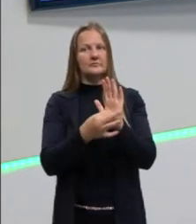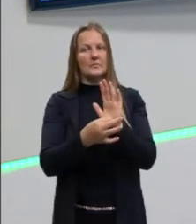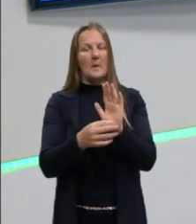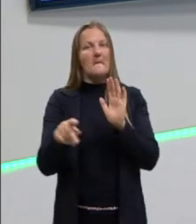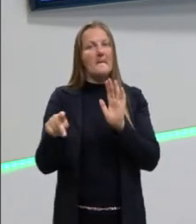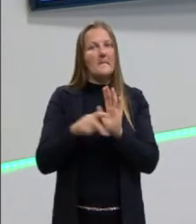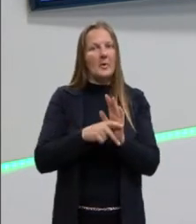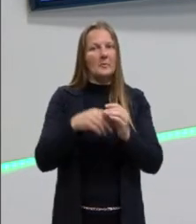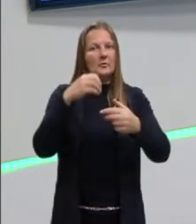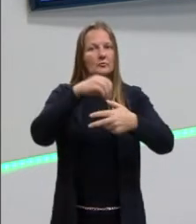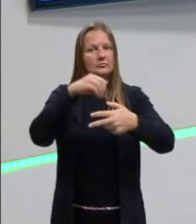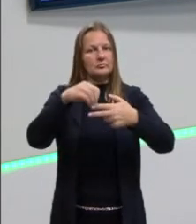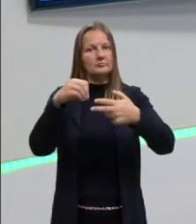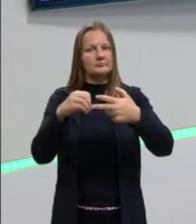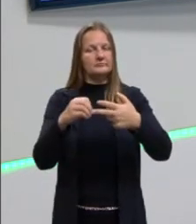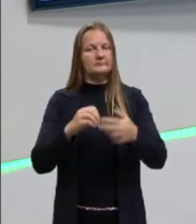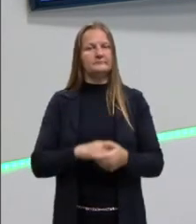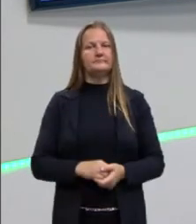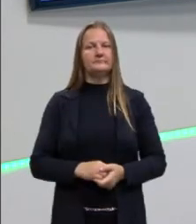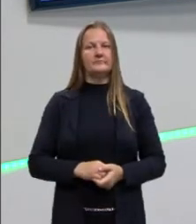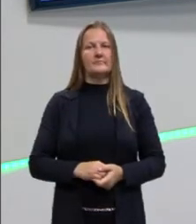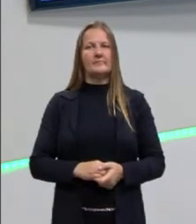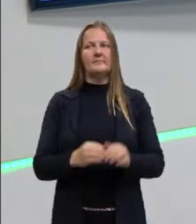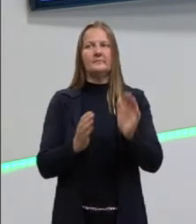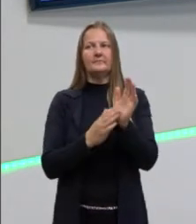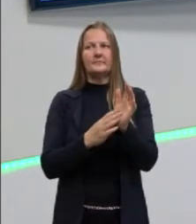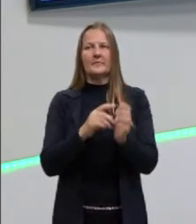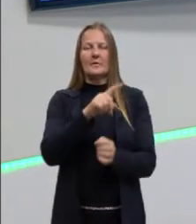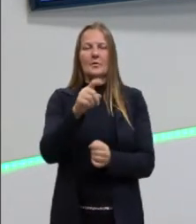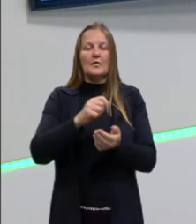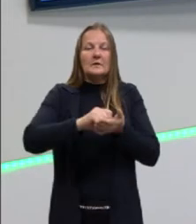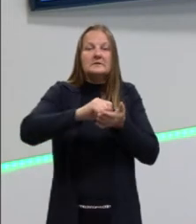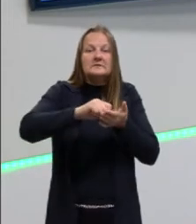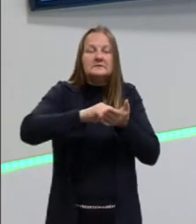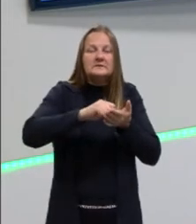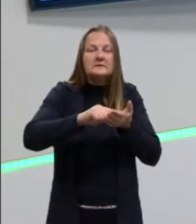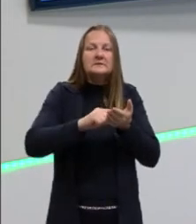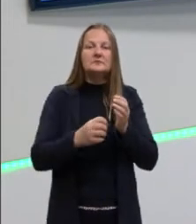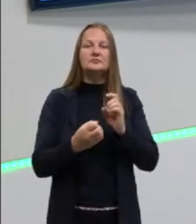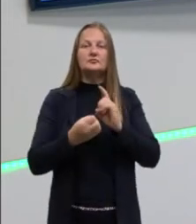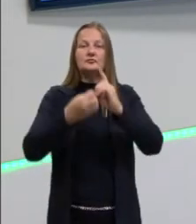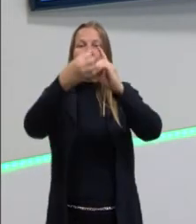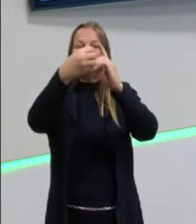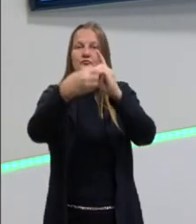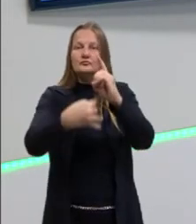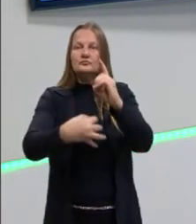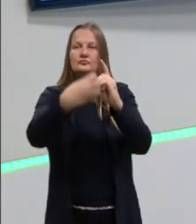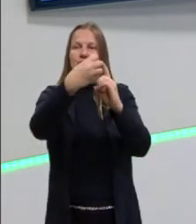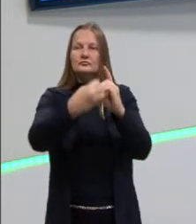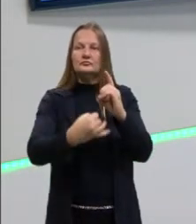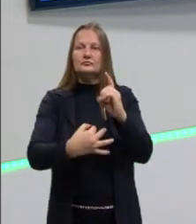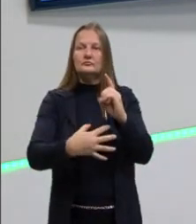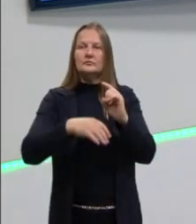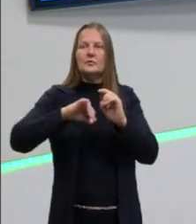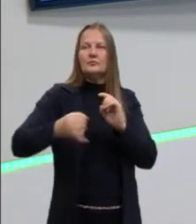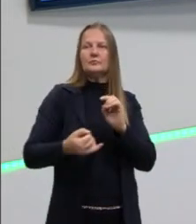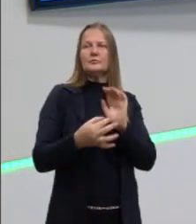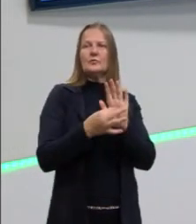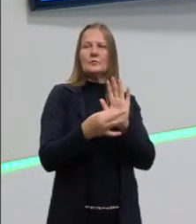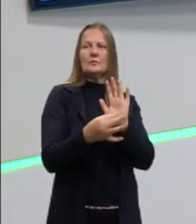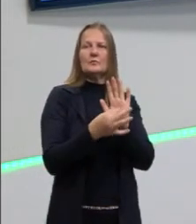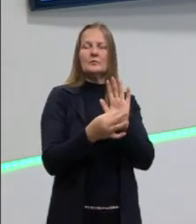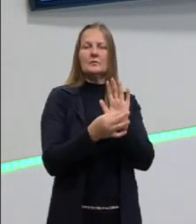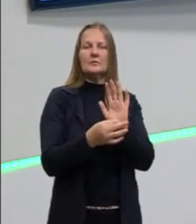a redação em que eu proponho uma escrita que de certa e argumenta né que enxerga de maneira